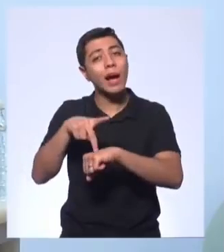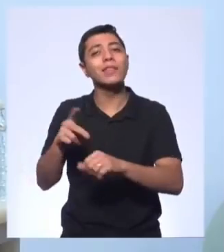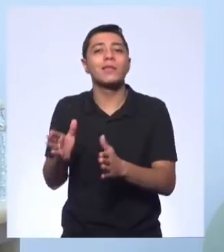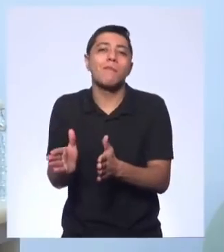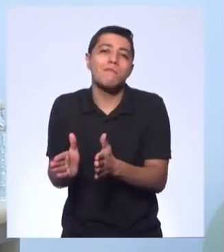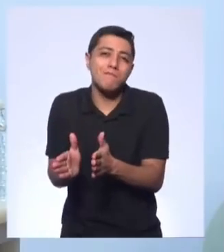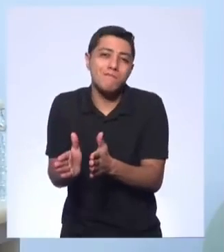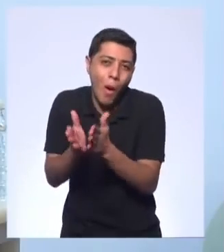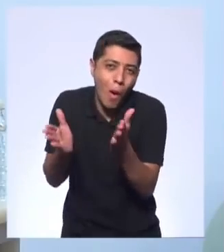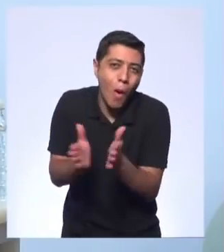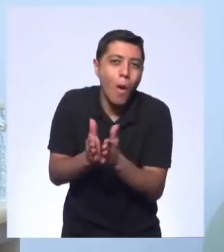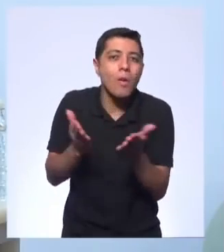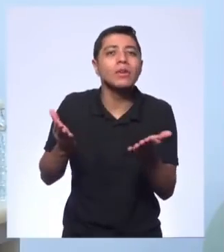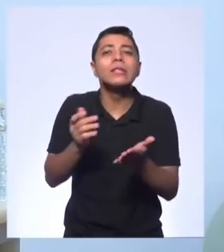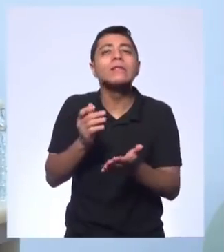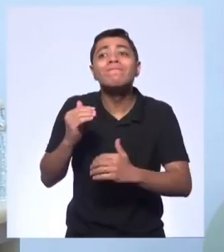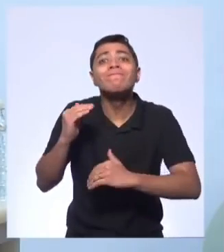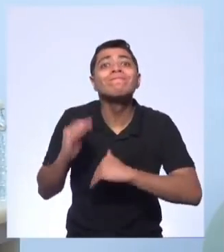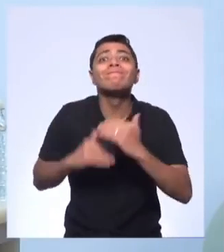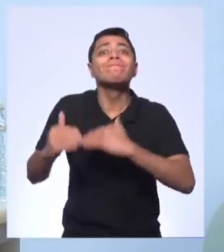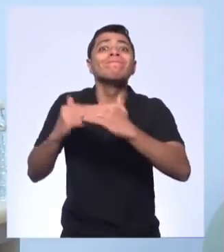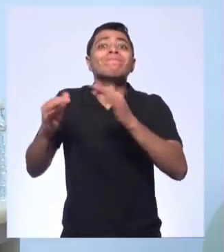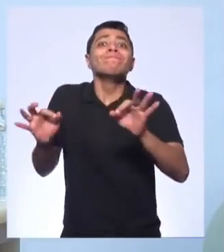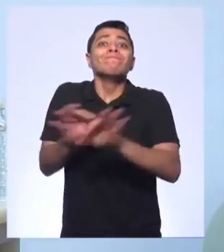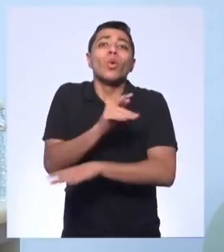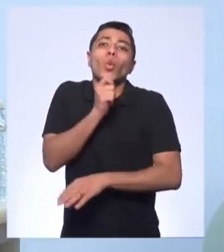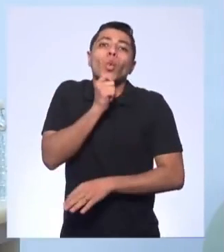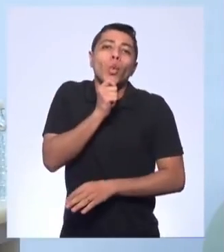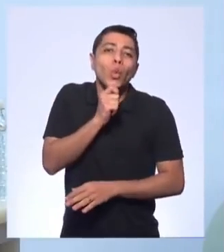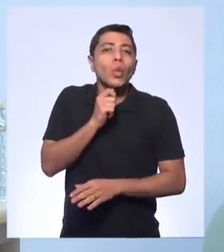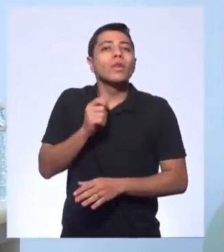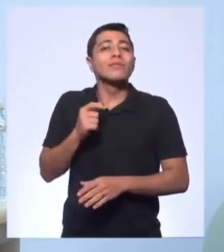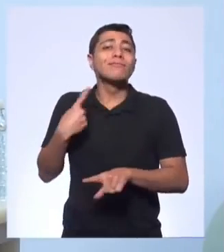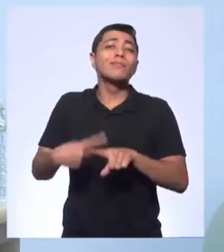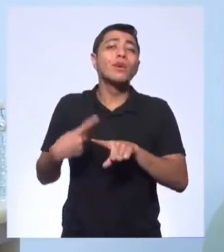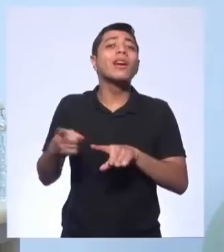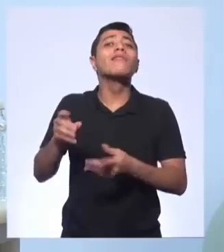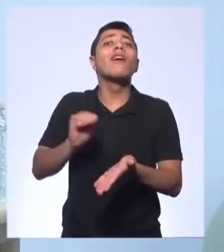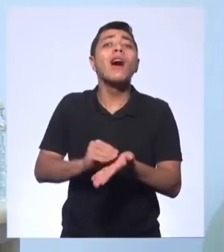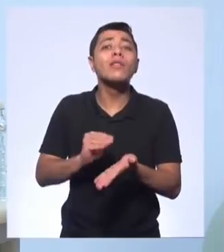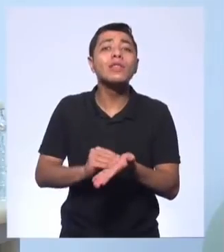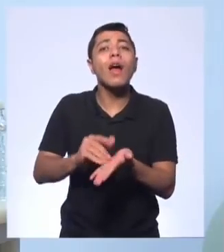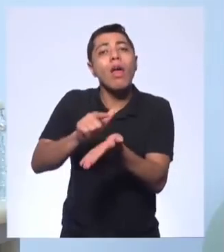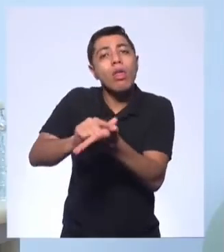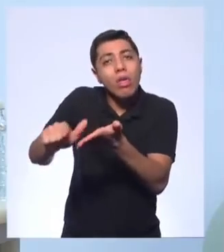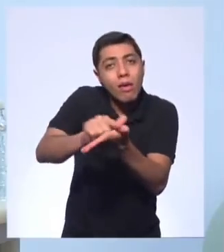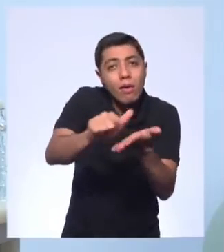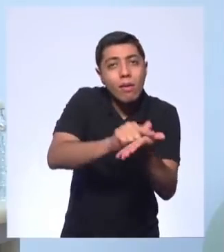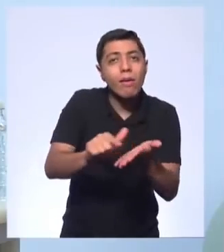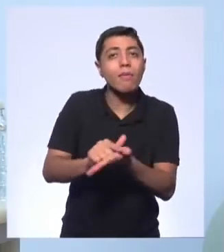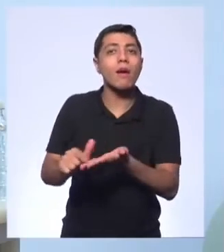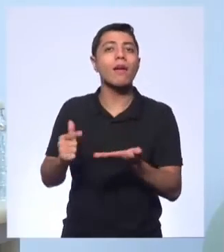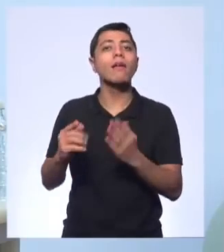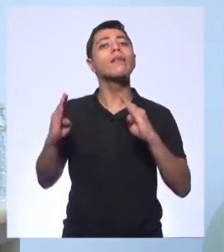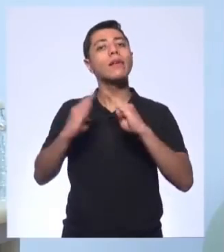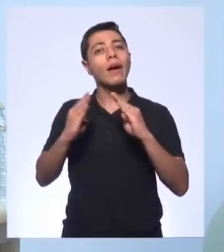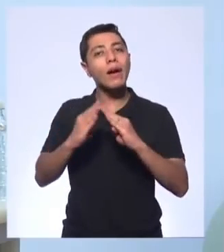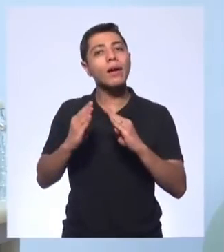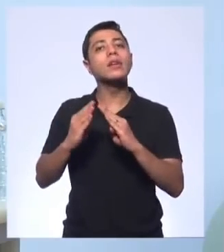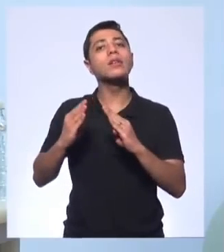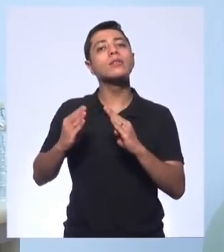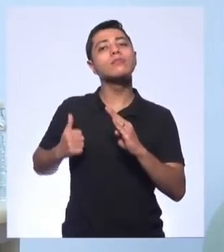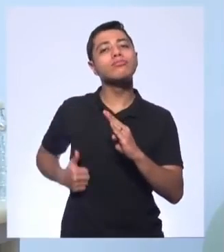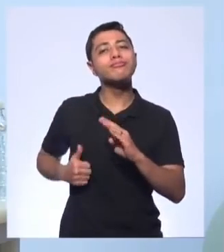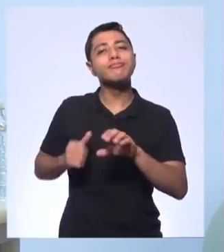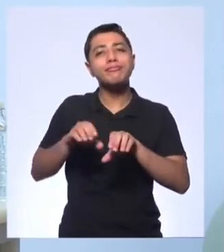pobres, porque justamente, normalmente, elas estão ligadas ao quê? A questão do saneamento básico, as